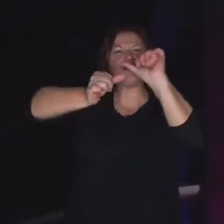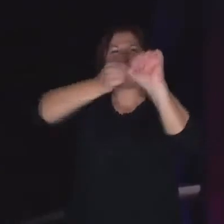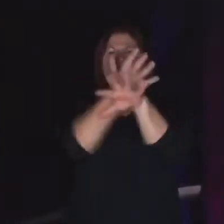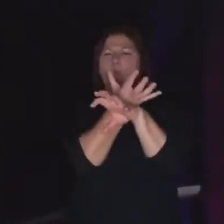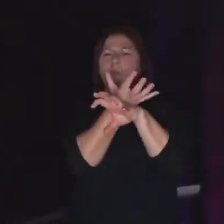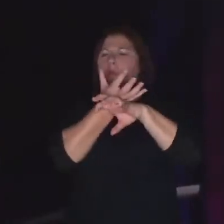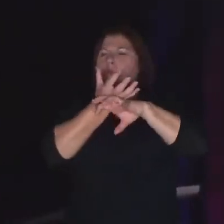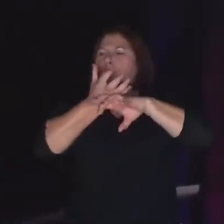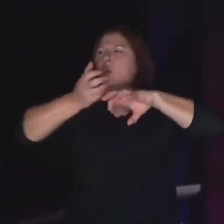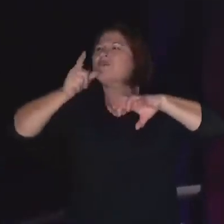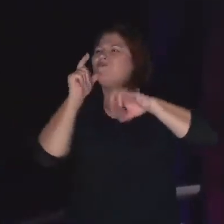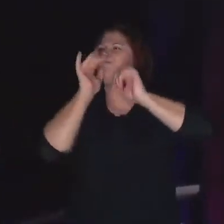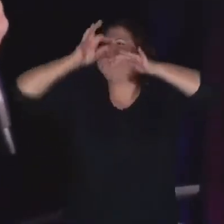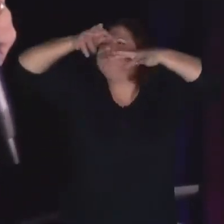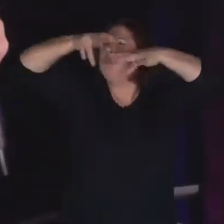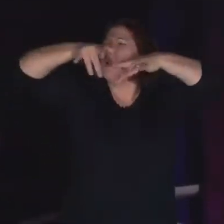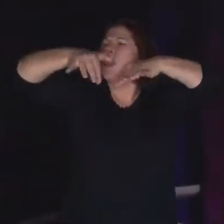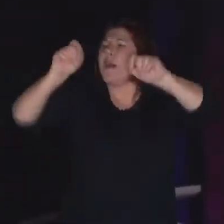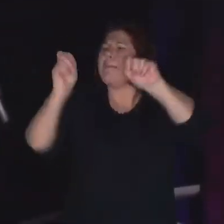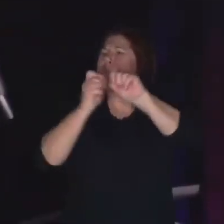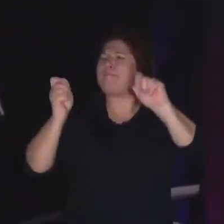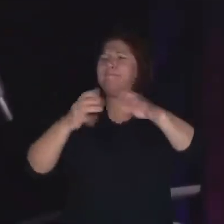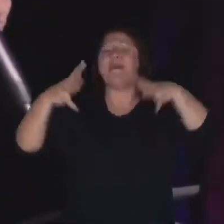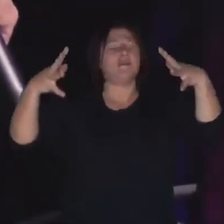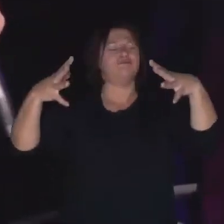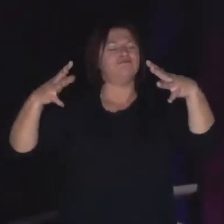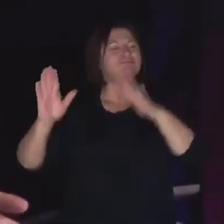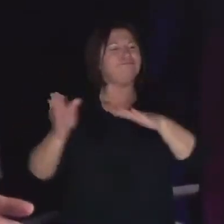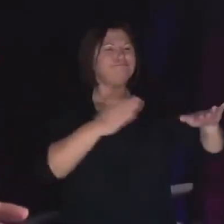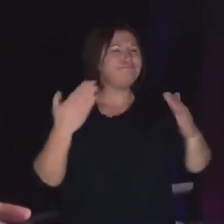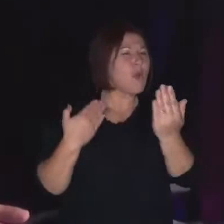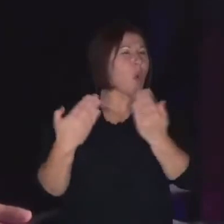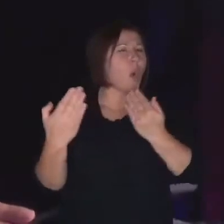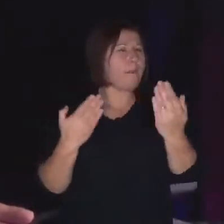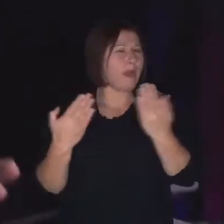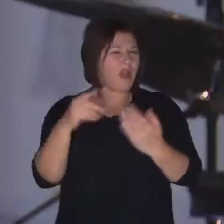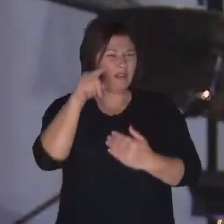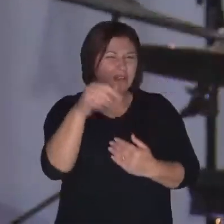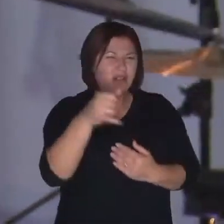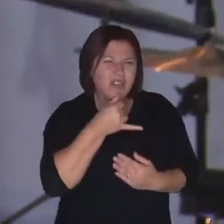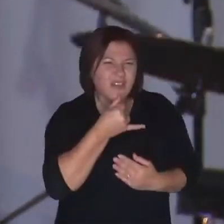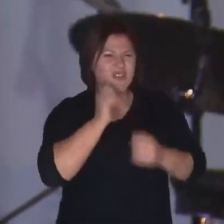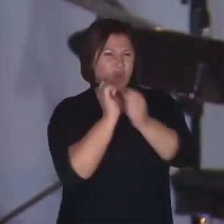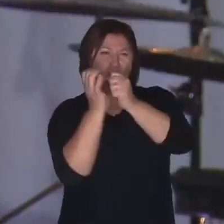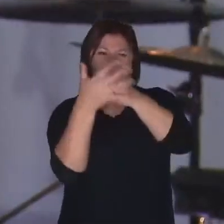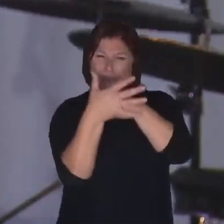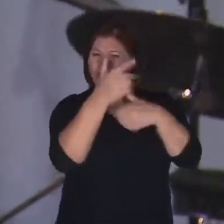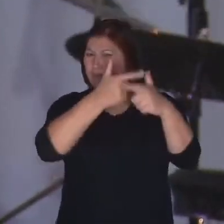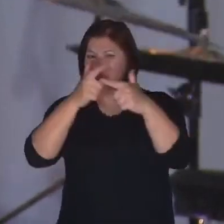aqueles que semeiam com lágrimas na Covid, com cantos de alegria colherão. Aquele que